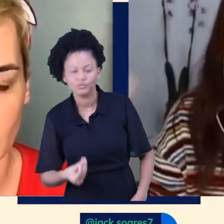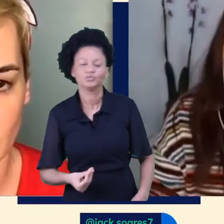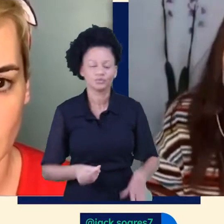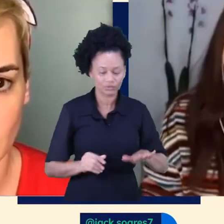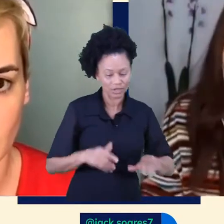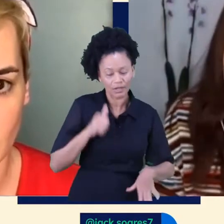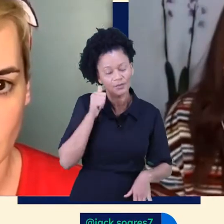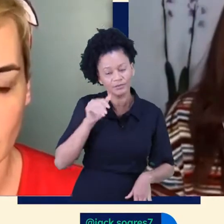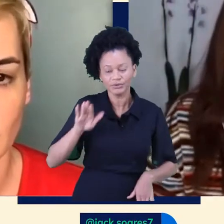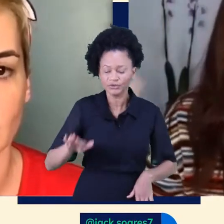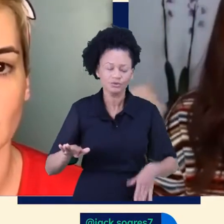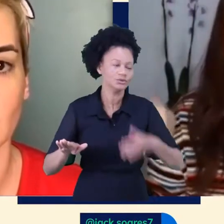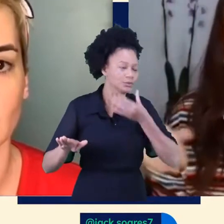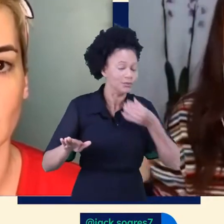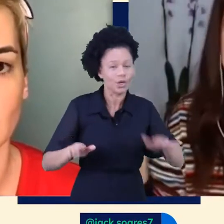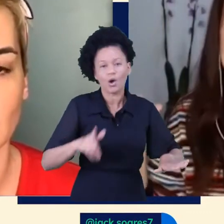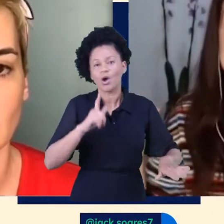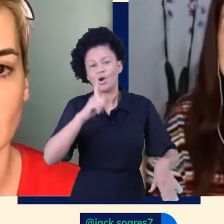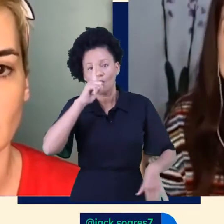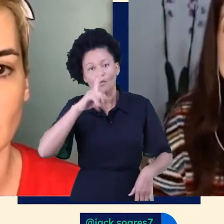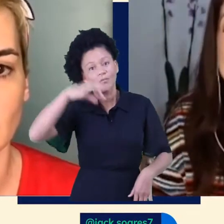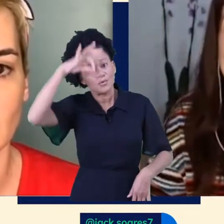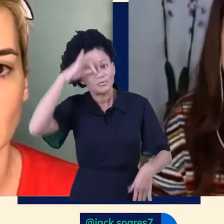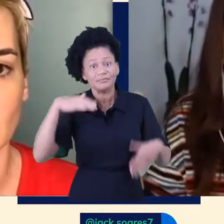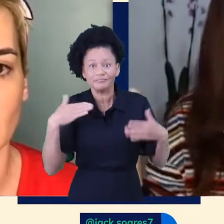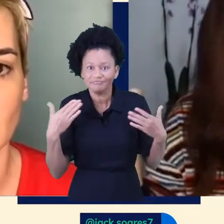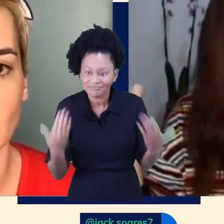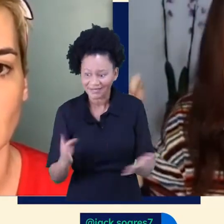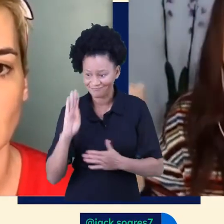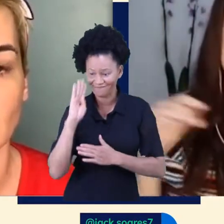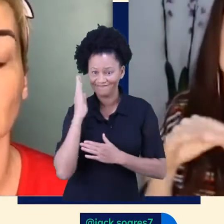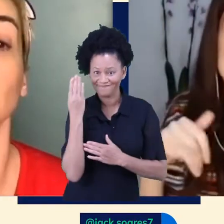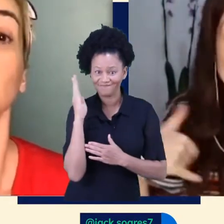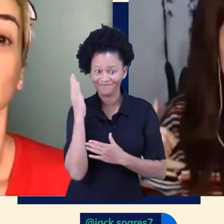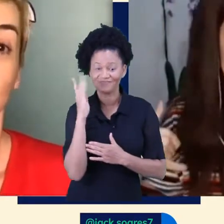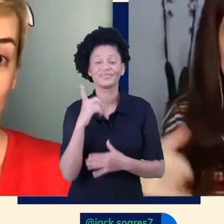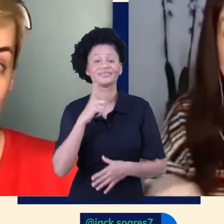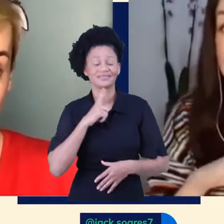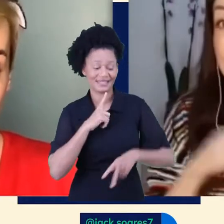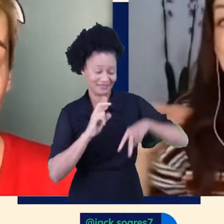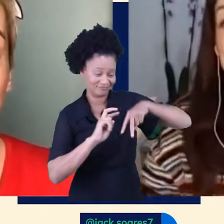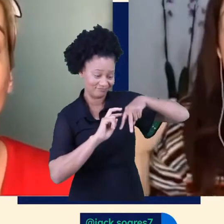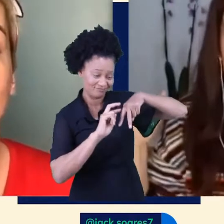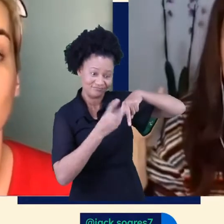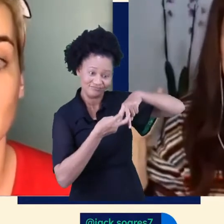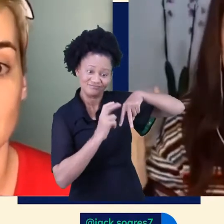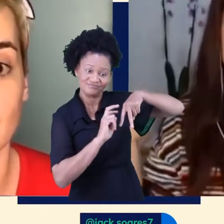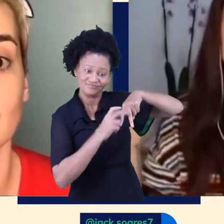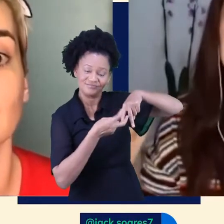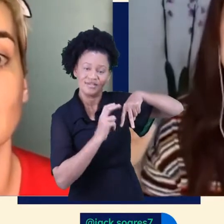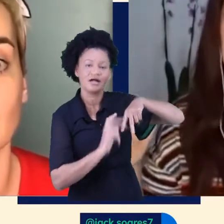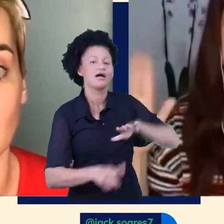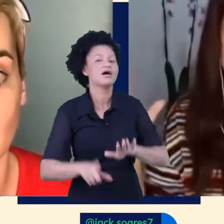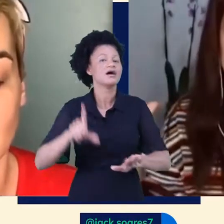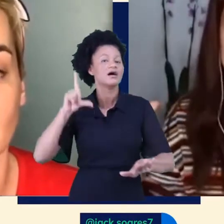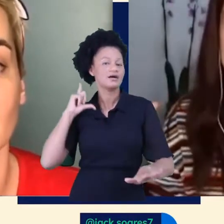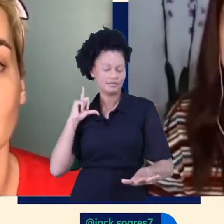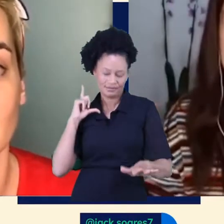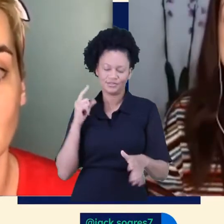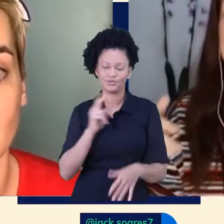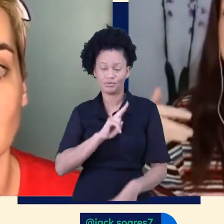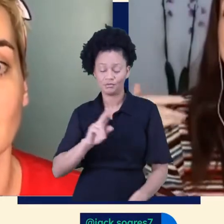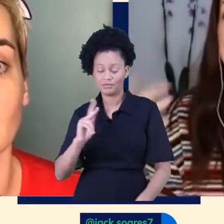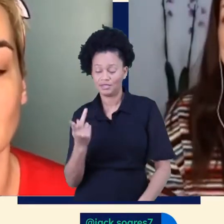tem as pessoas intersexo, que antes a gente conhecia como pessoas hermafroditas, até é um termo que a gente não usa mais,